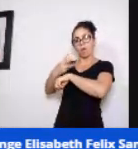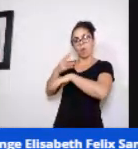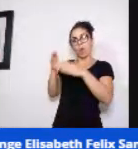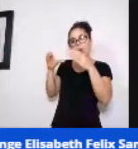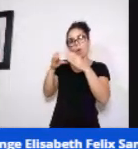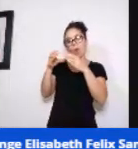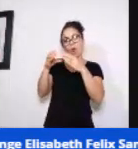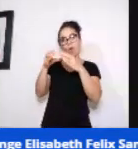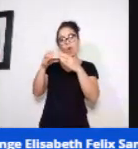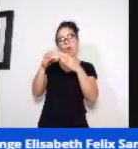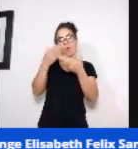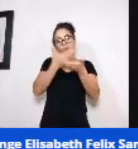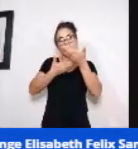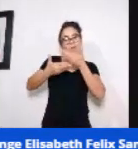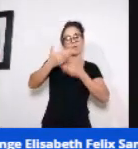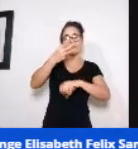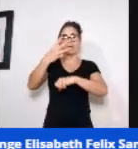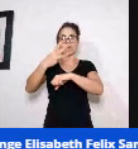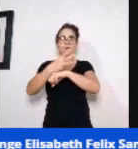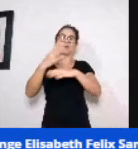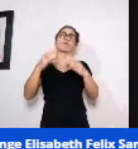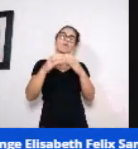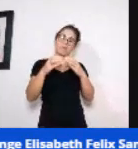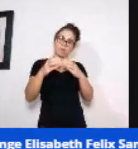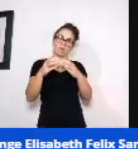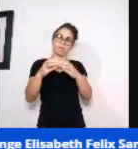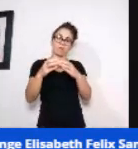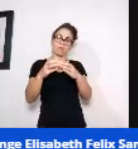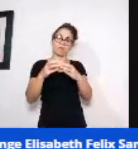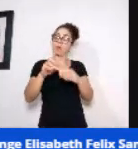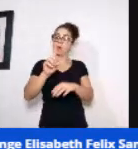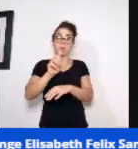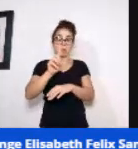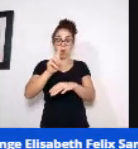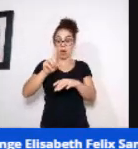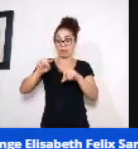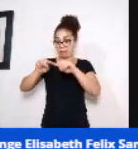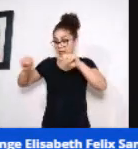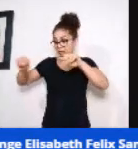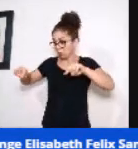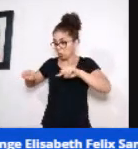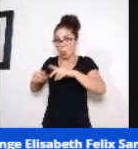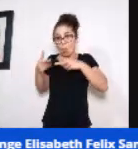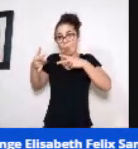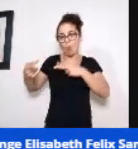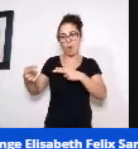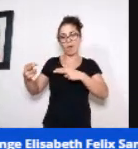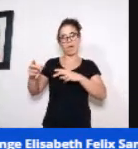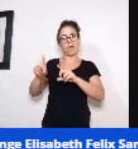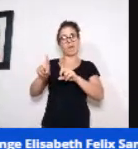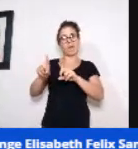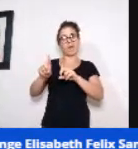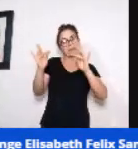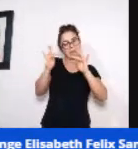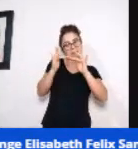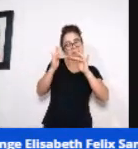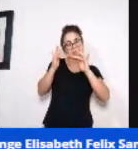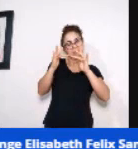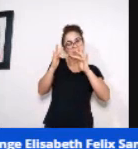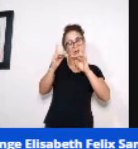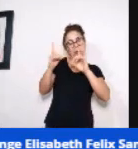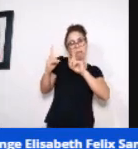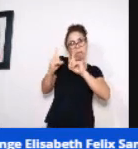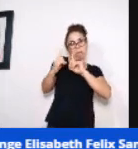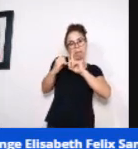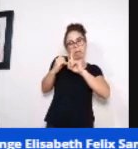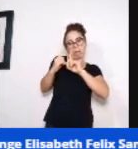tem a consciência de que não são os mesmos estabelecidos dentro de uma sala de aula. Por quê? Porque o contato físico é primordial. Mas a